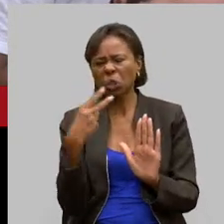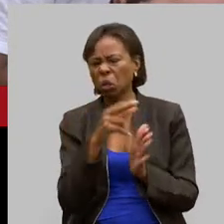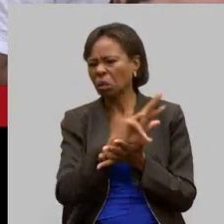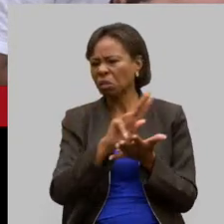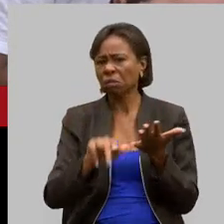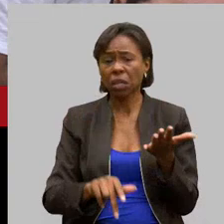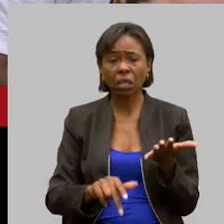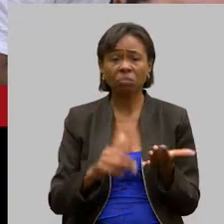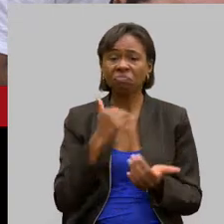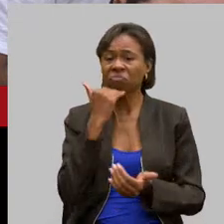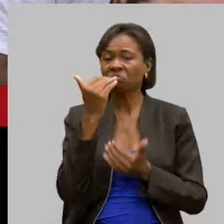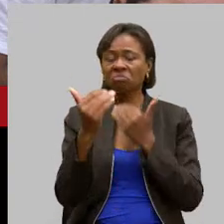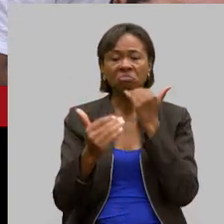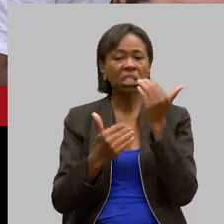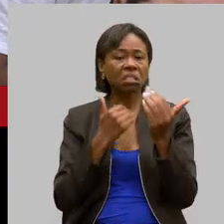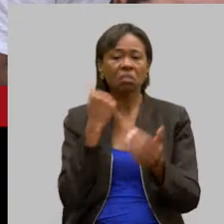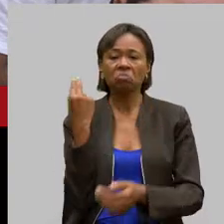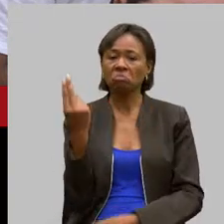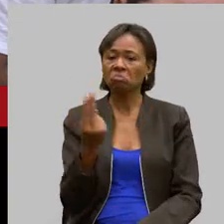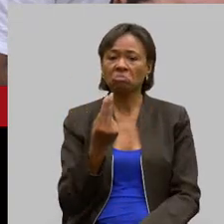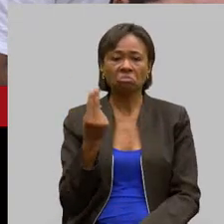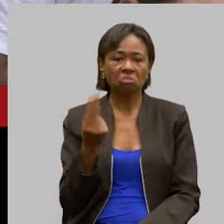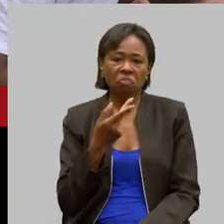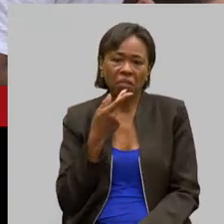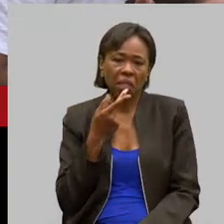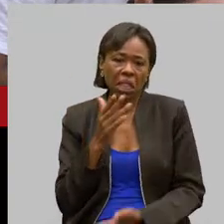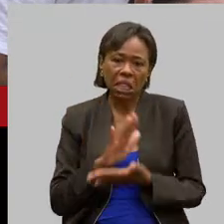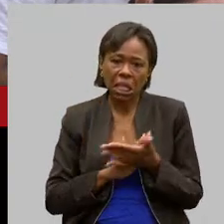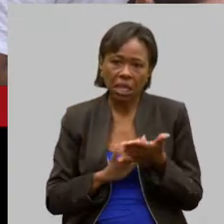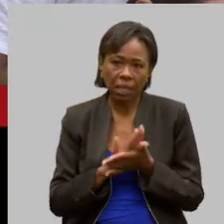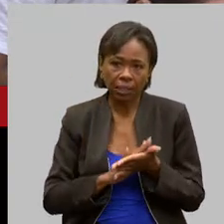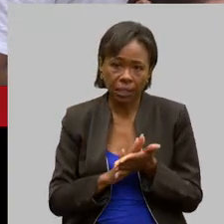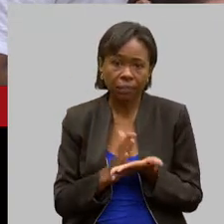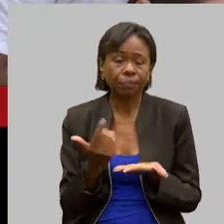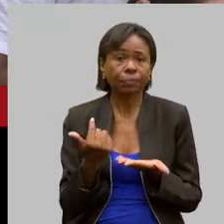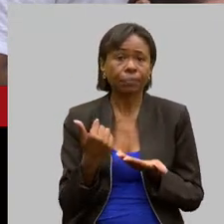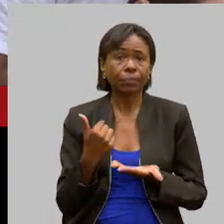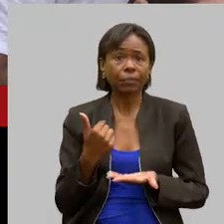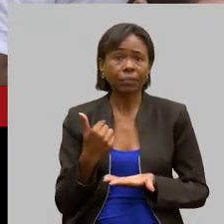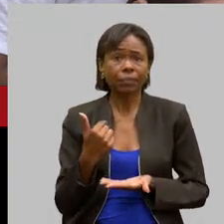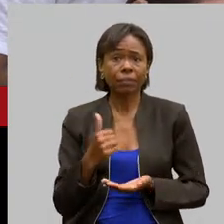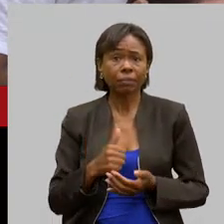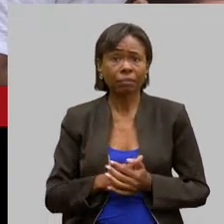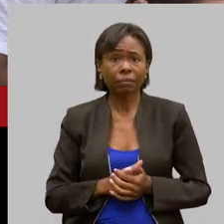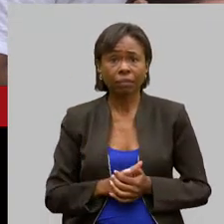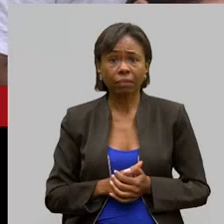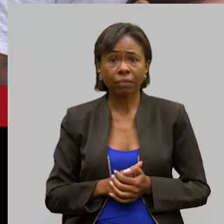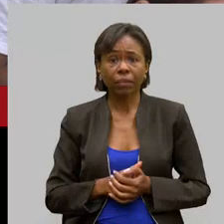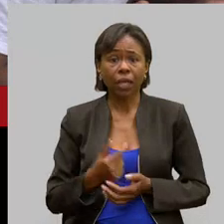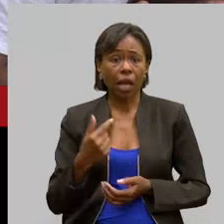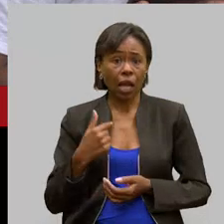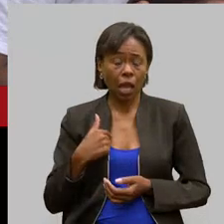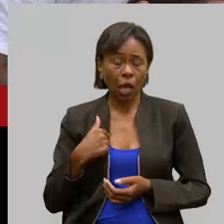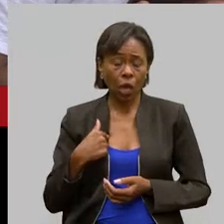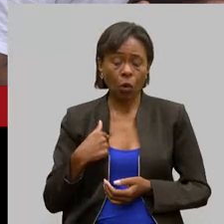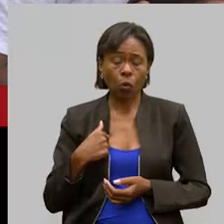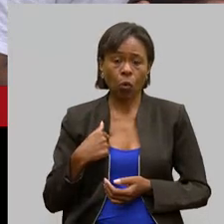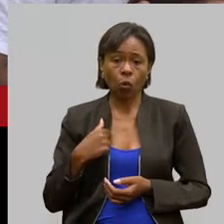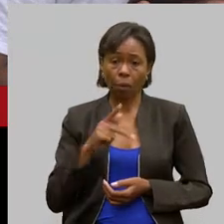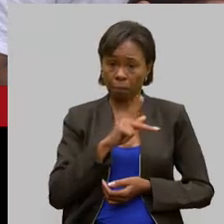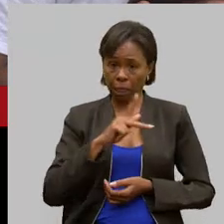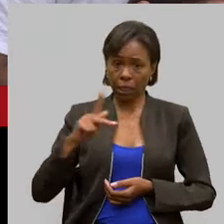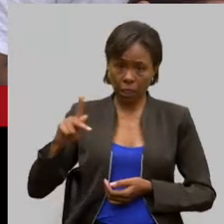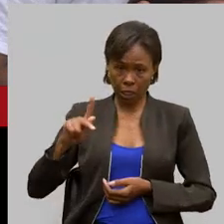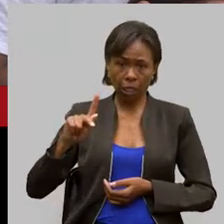ninguém ter falado né Eu estou como fundadora da entidade eu me afastei como presidente porque eu vou ser